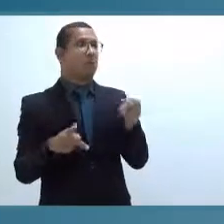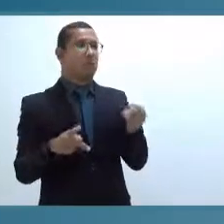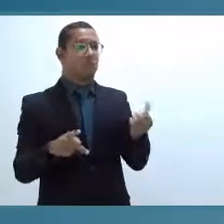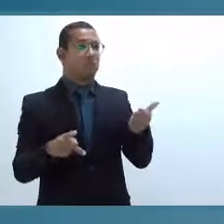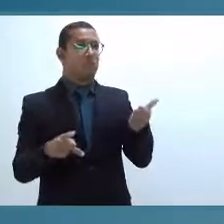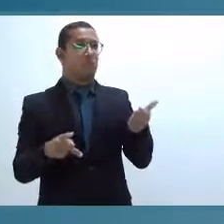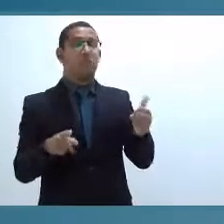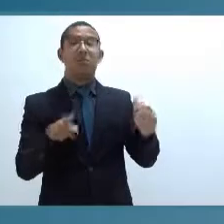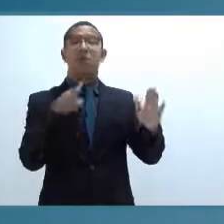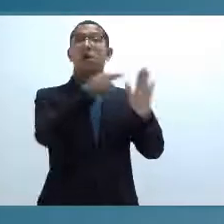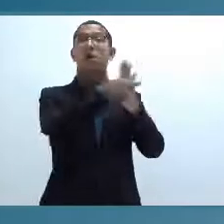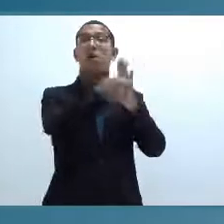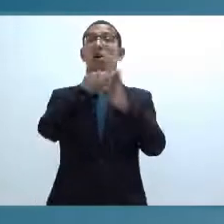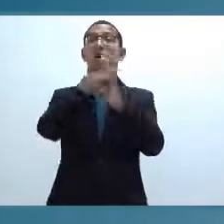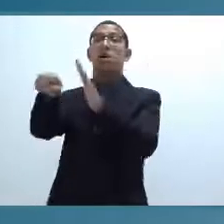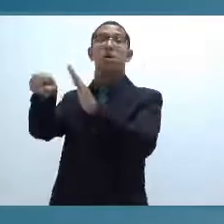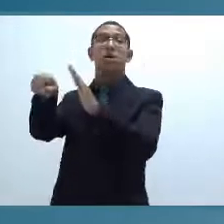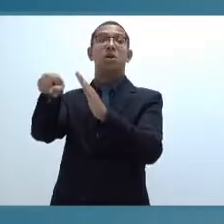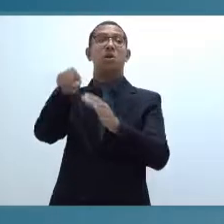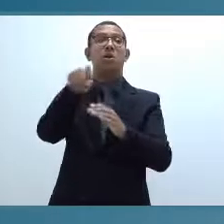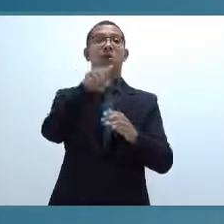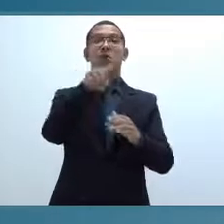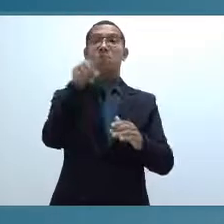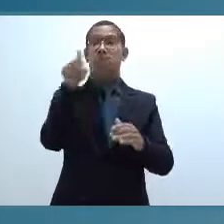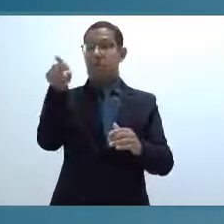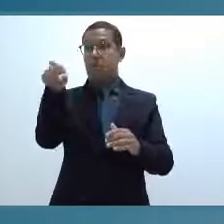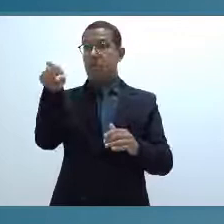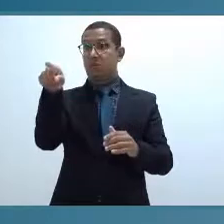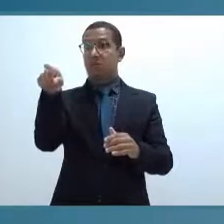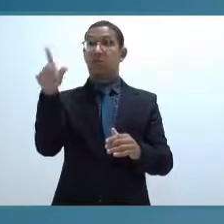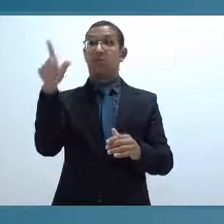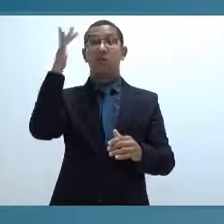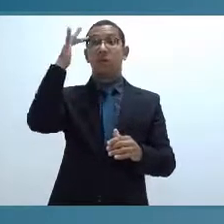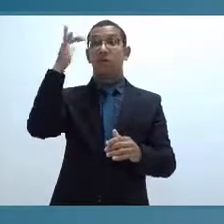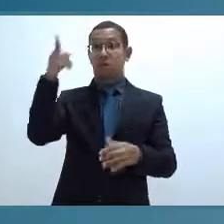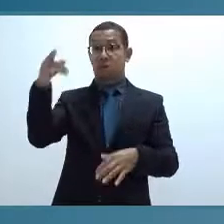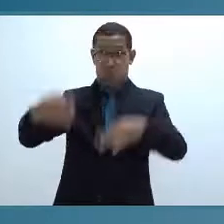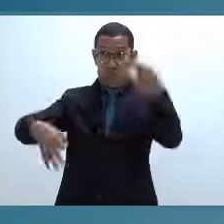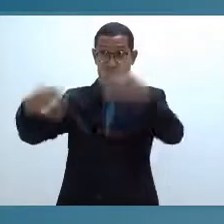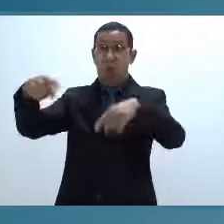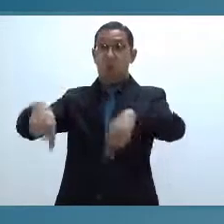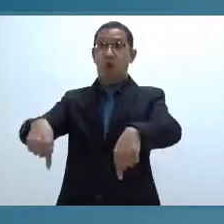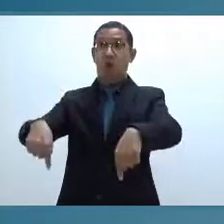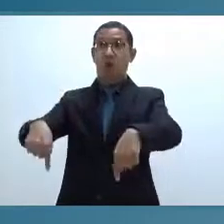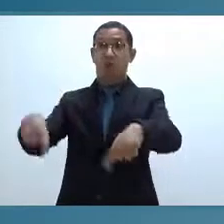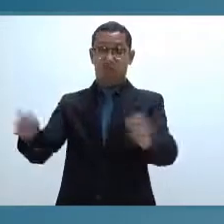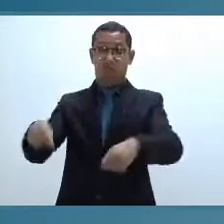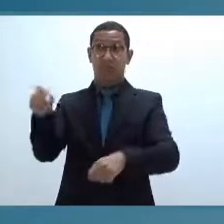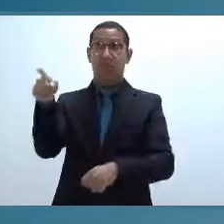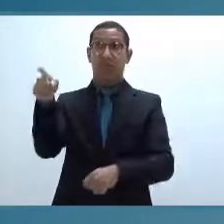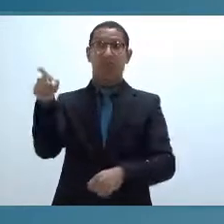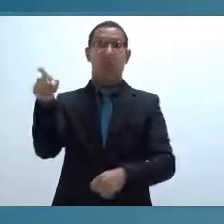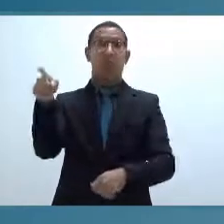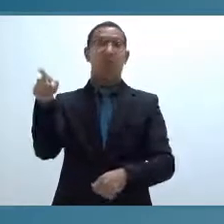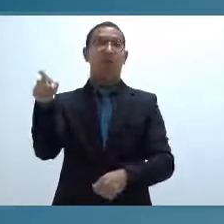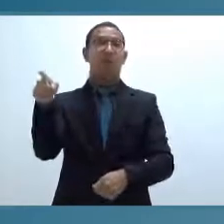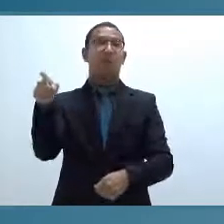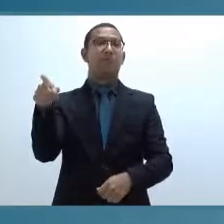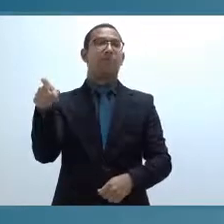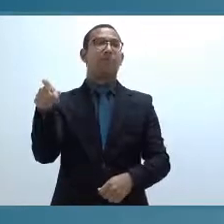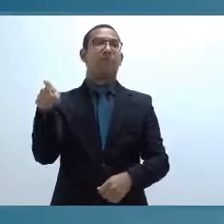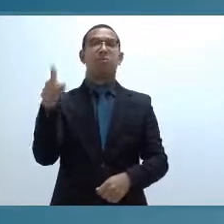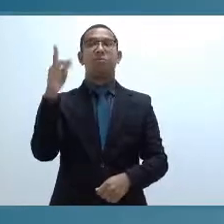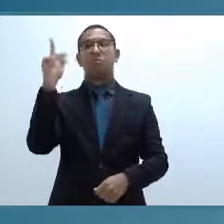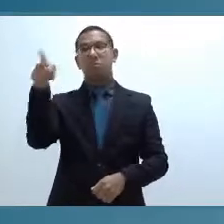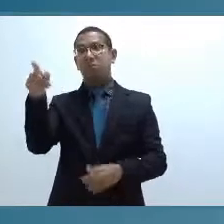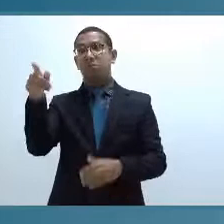pergunto, desembargadora Rosileide, Vossa Excelência também se manifesta para julgar hoje? Porque Vossa Excelência disse que também se sugeria para aguardar.